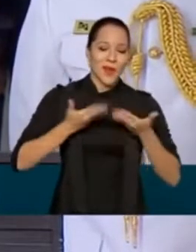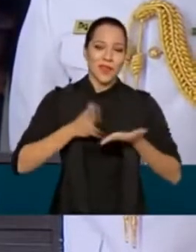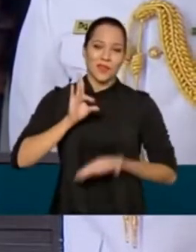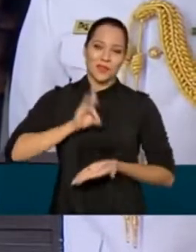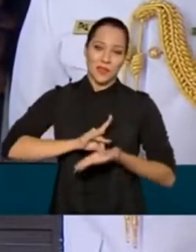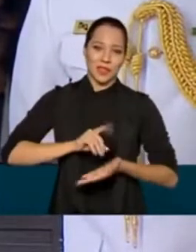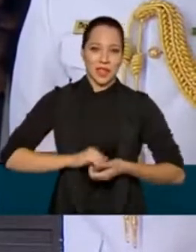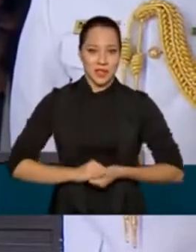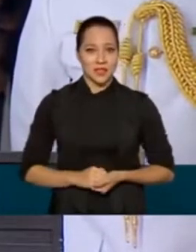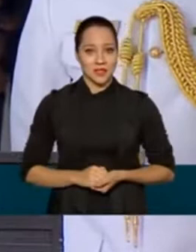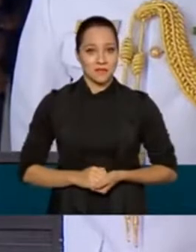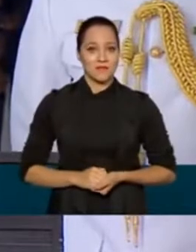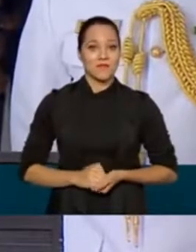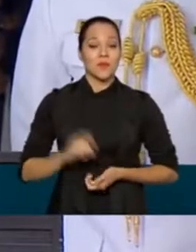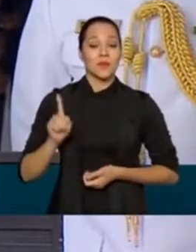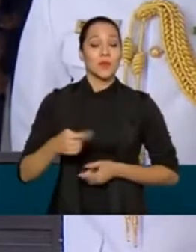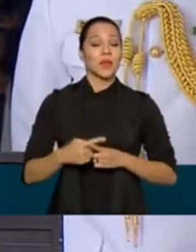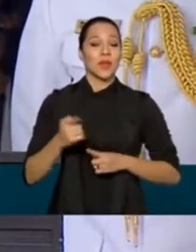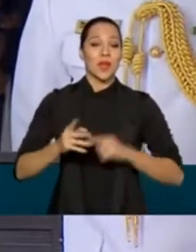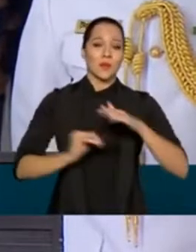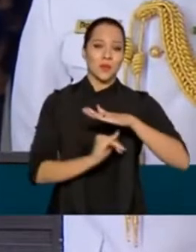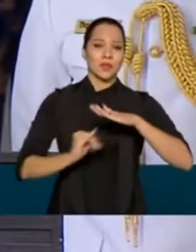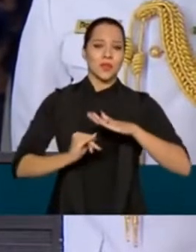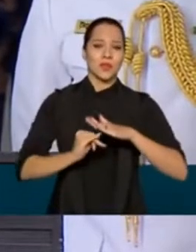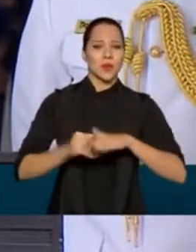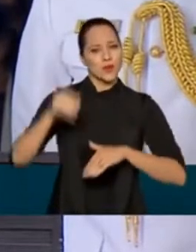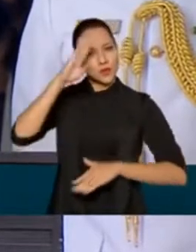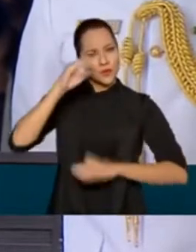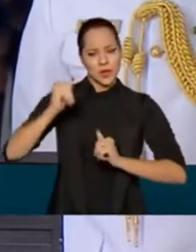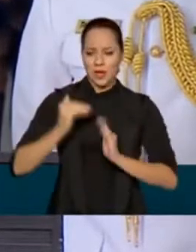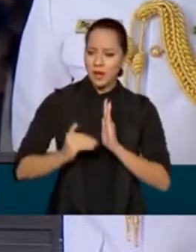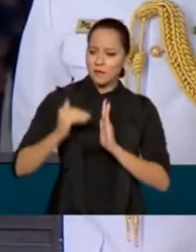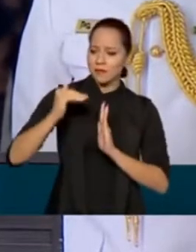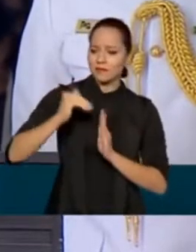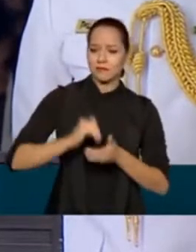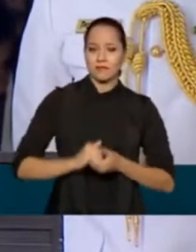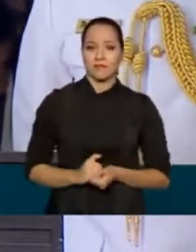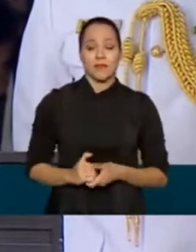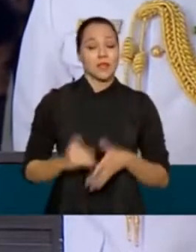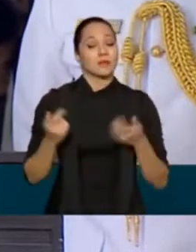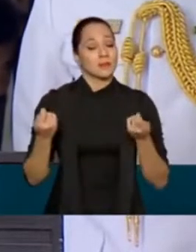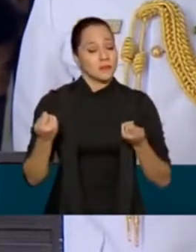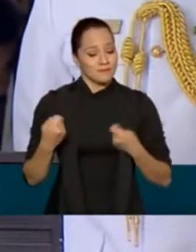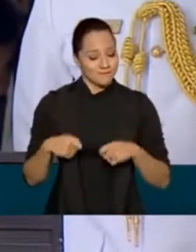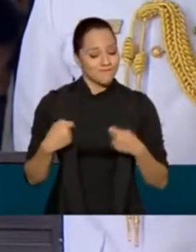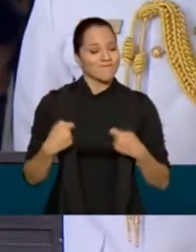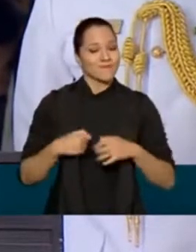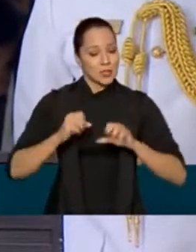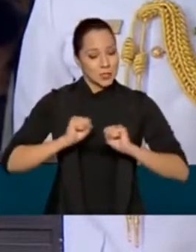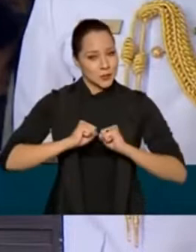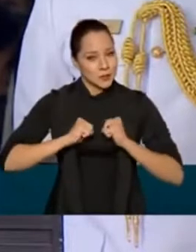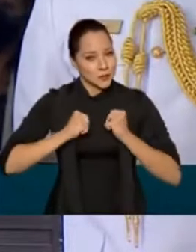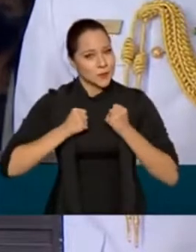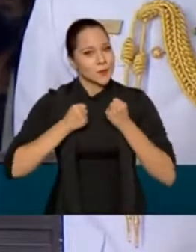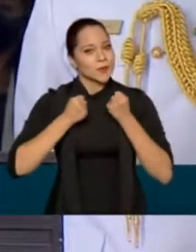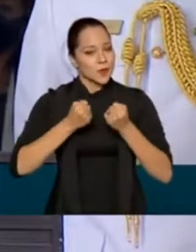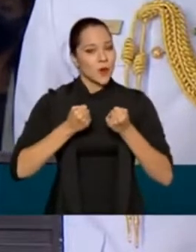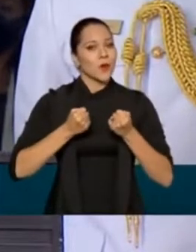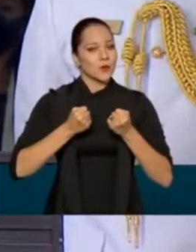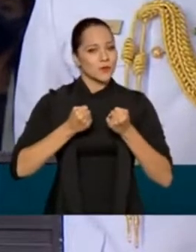realidade, por ser uma instituição meritocrática. Foi necessário, sim, muito esforço,